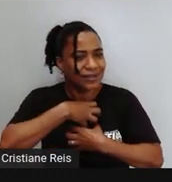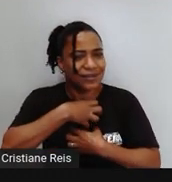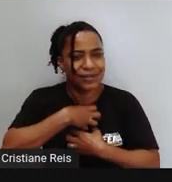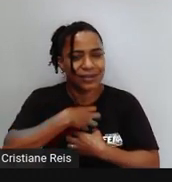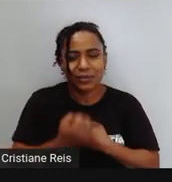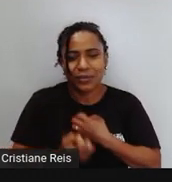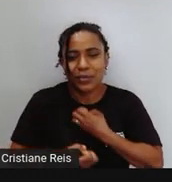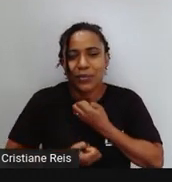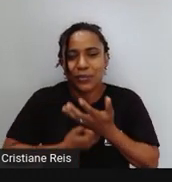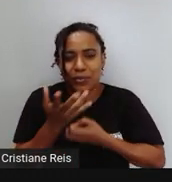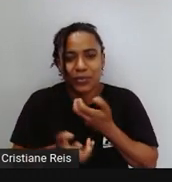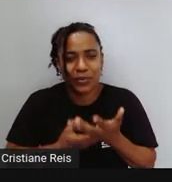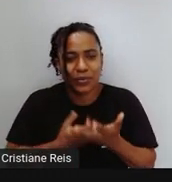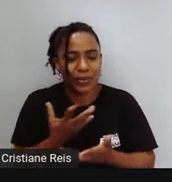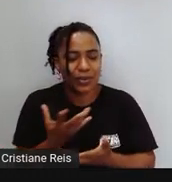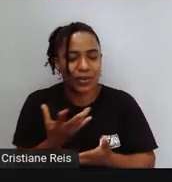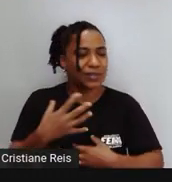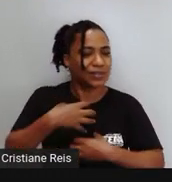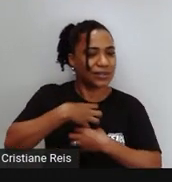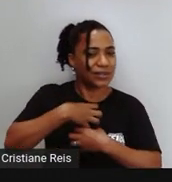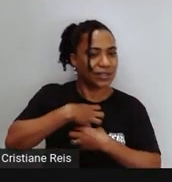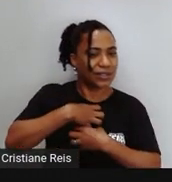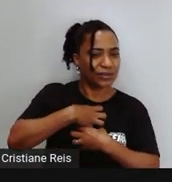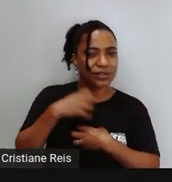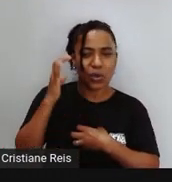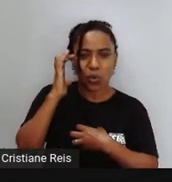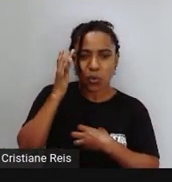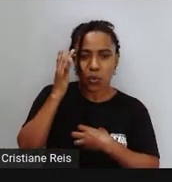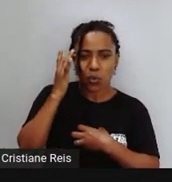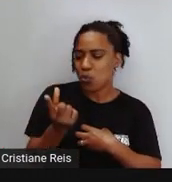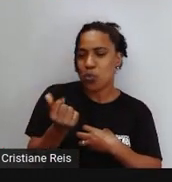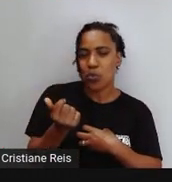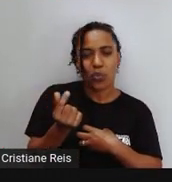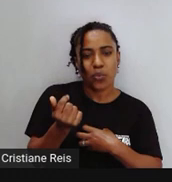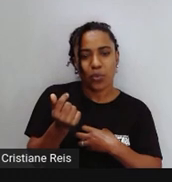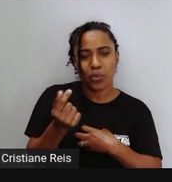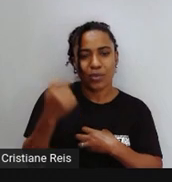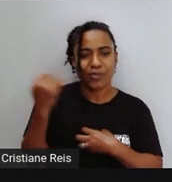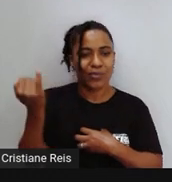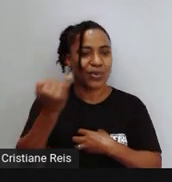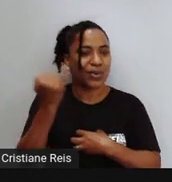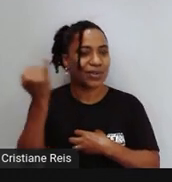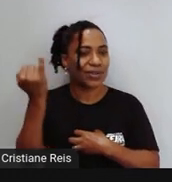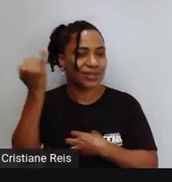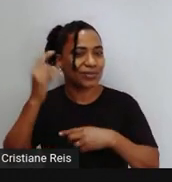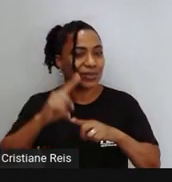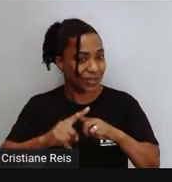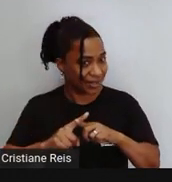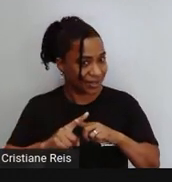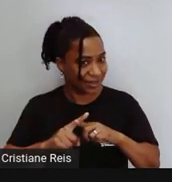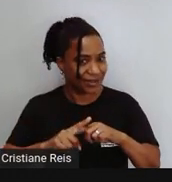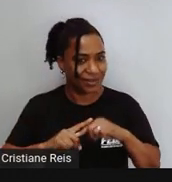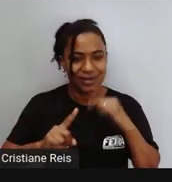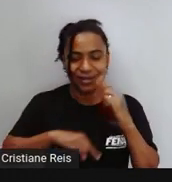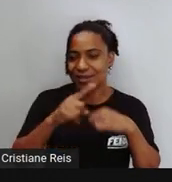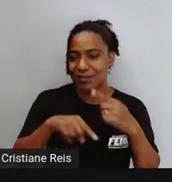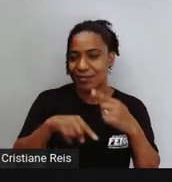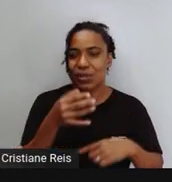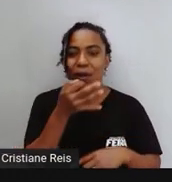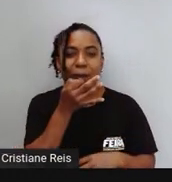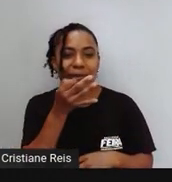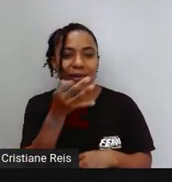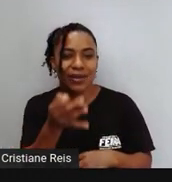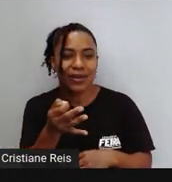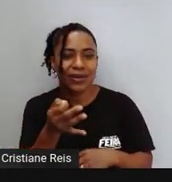estabelece com o dinheiro. O que é que ele pensa sobre a importância do dinheiro? E, por fim, diga qual a sua opinião sobre